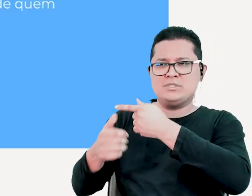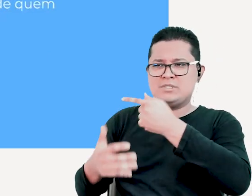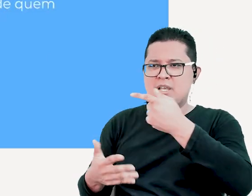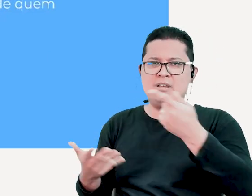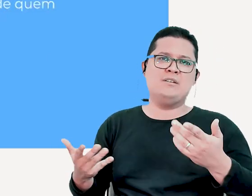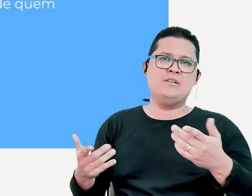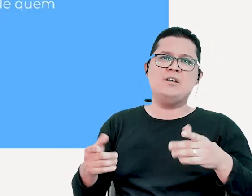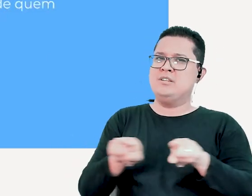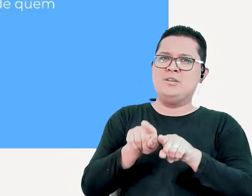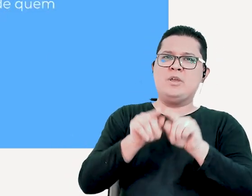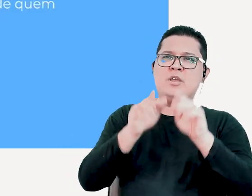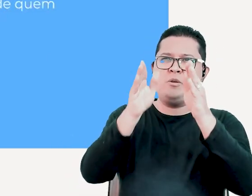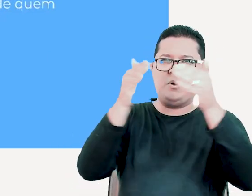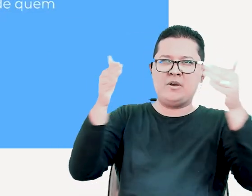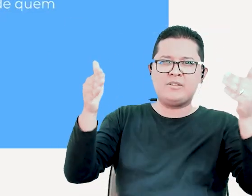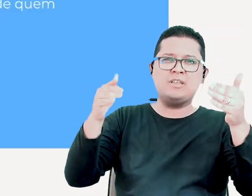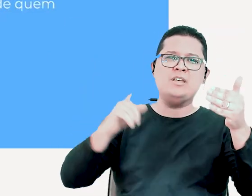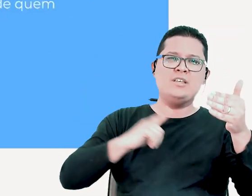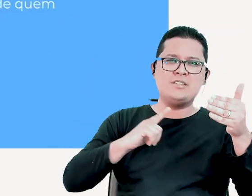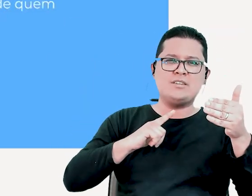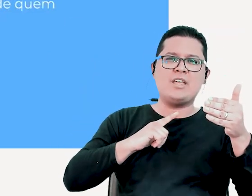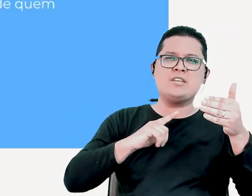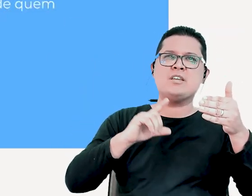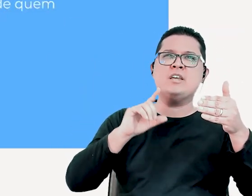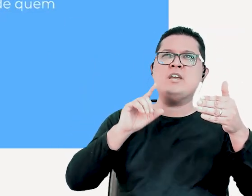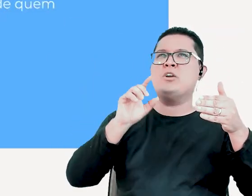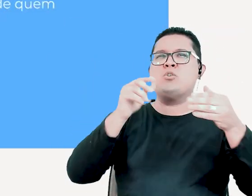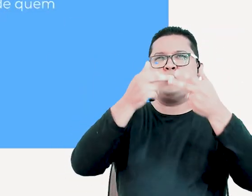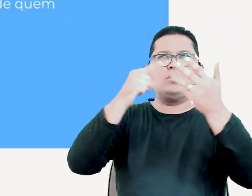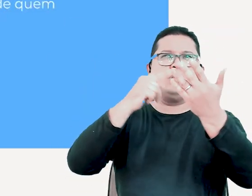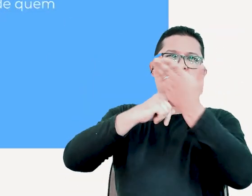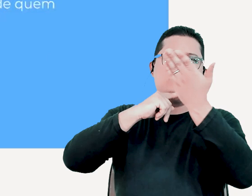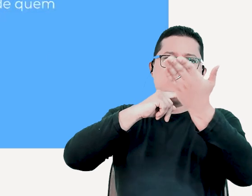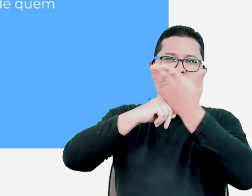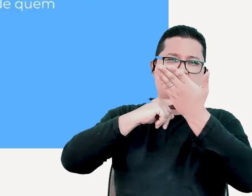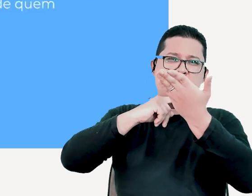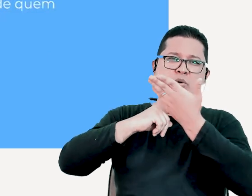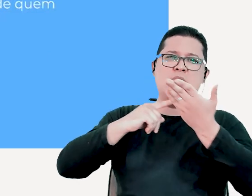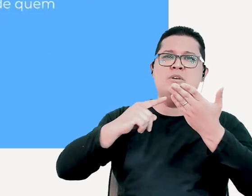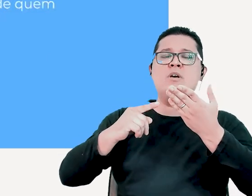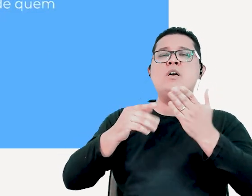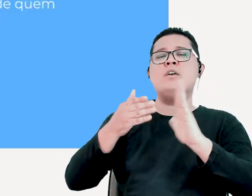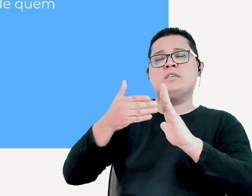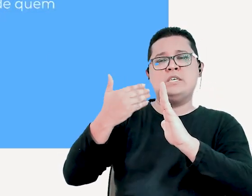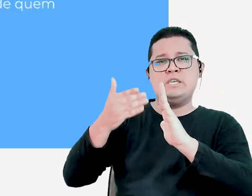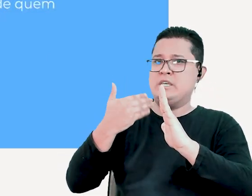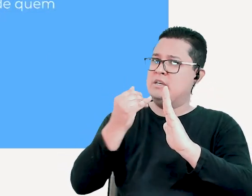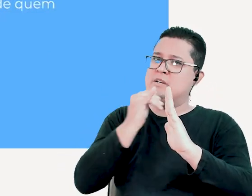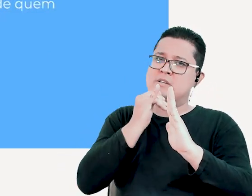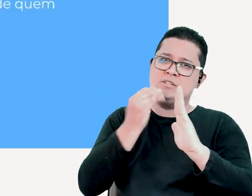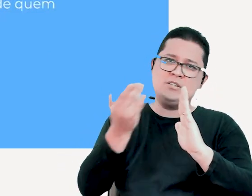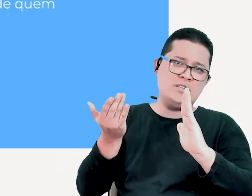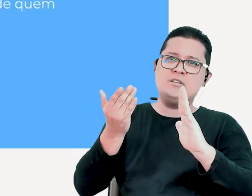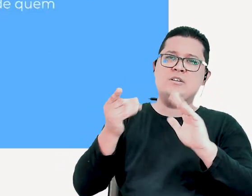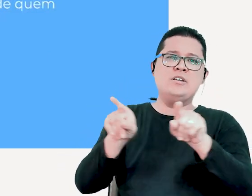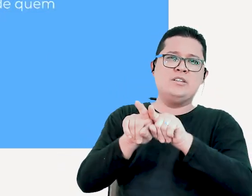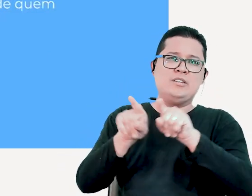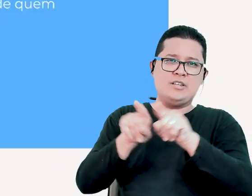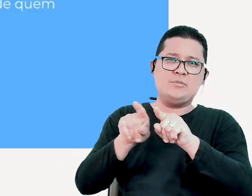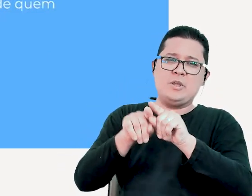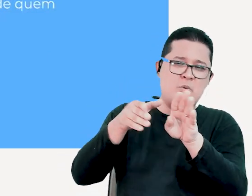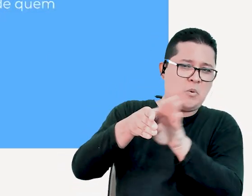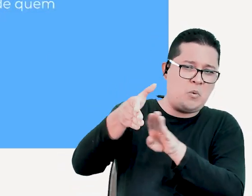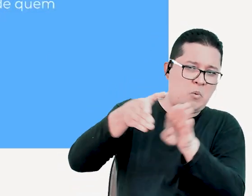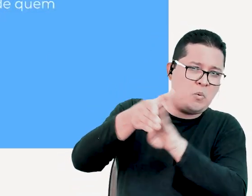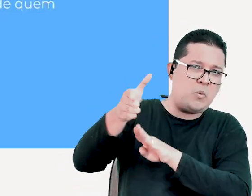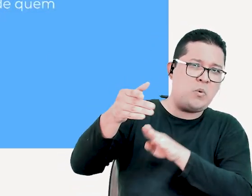os guias a gente pode chamar de ferramenta, enfim, é tudo aquilo que, além de trazer mais eficiência para o dia a